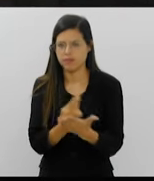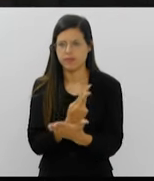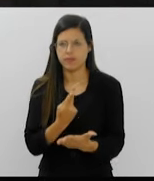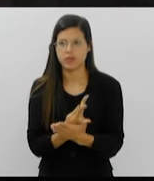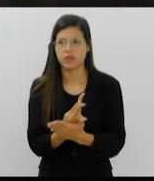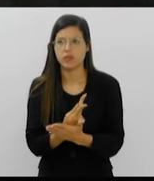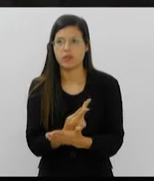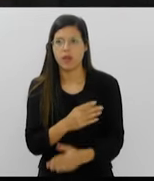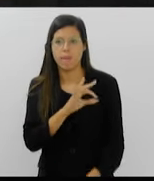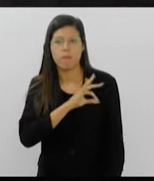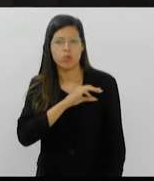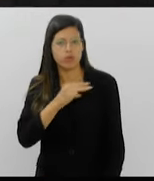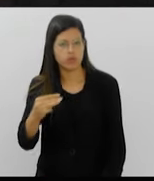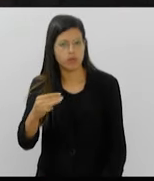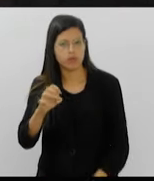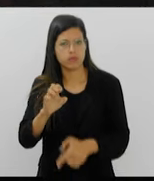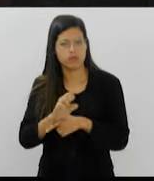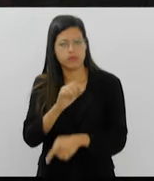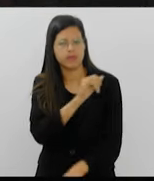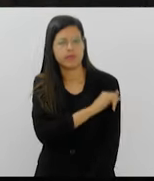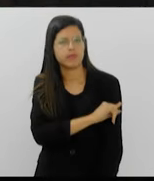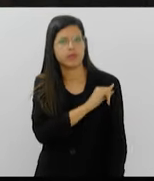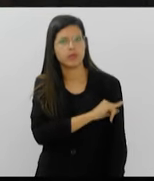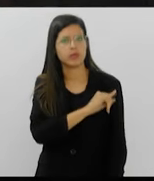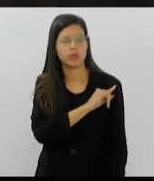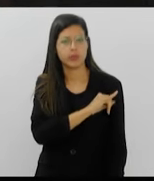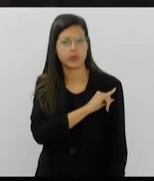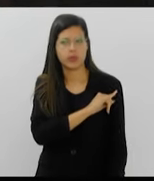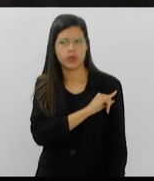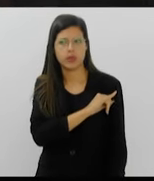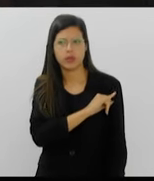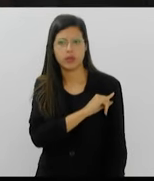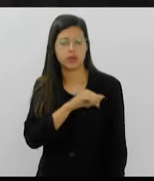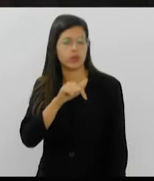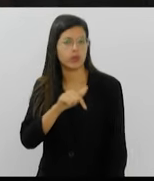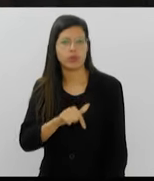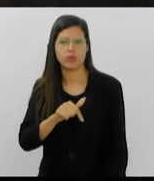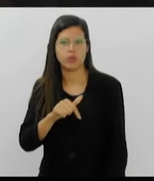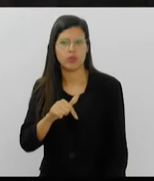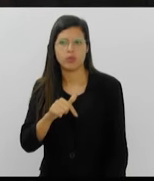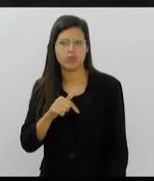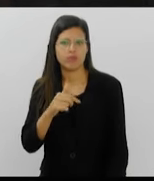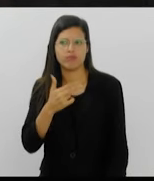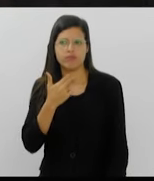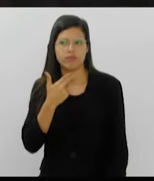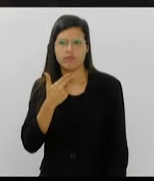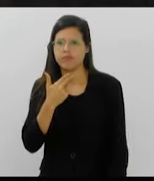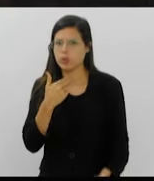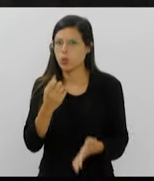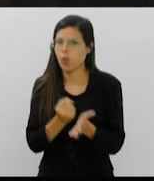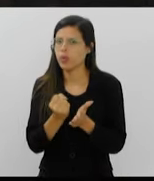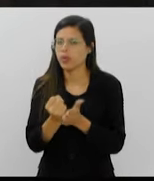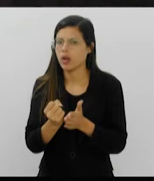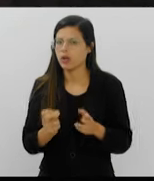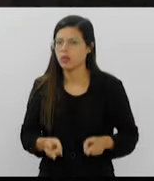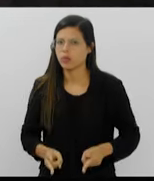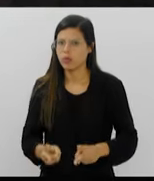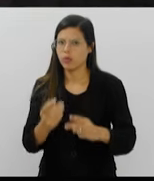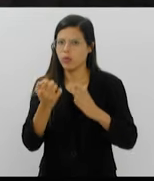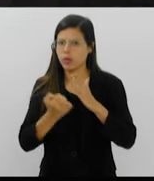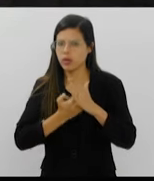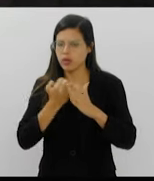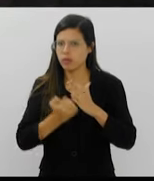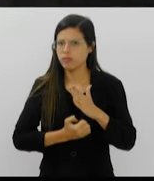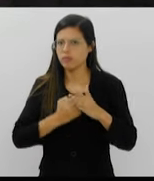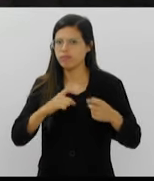erroneamente. A Polícia Militar do Estado do Rio de Janeiro, ela não mantém nenhum contrato com nenhuma empresa de reboque no